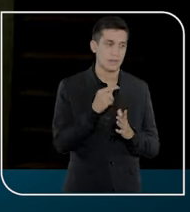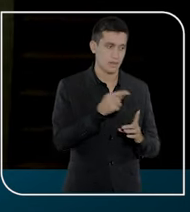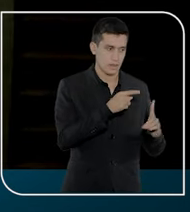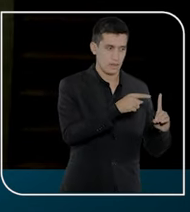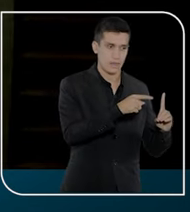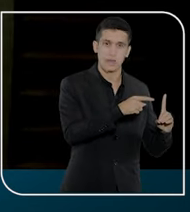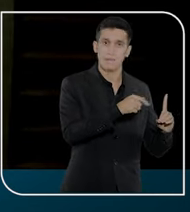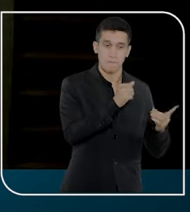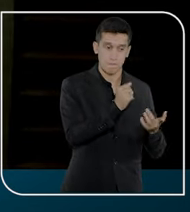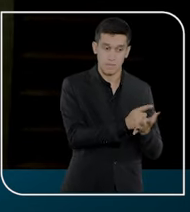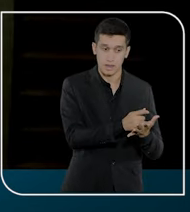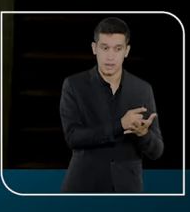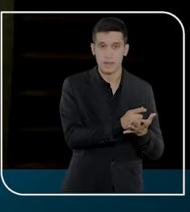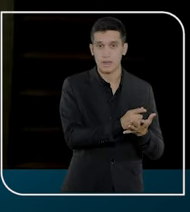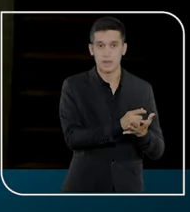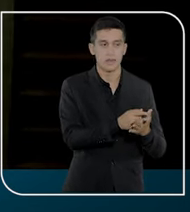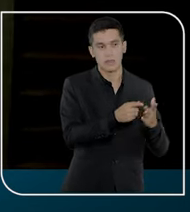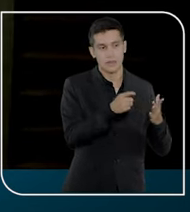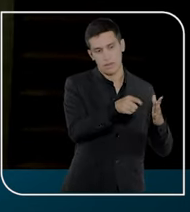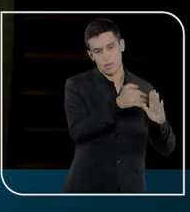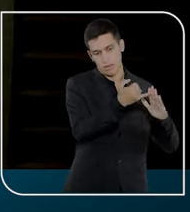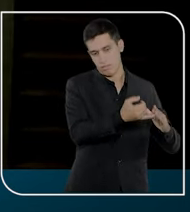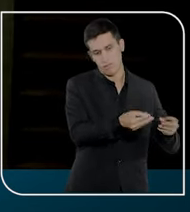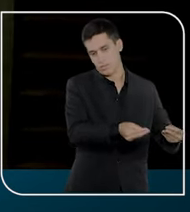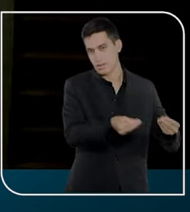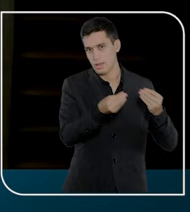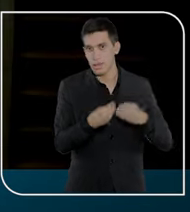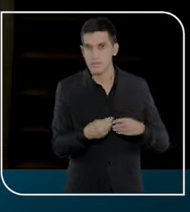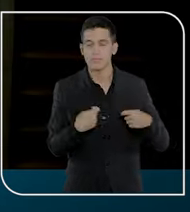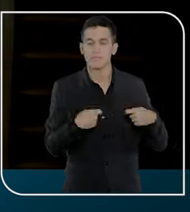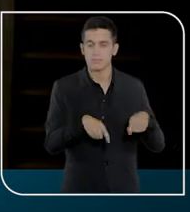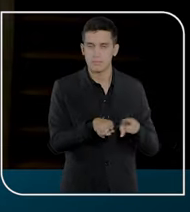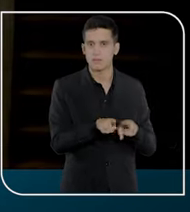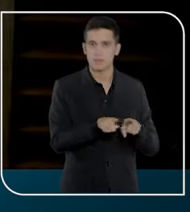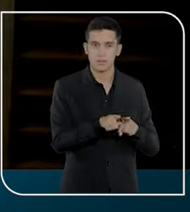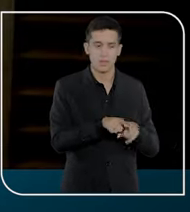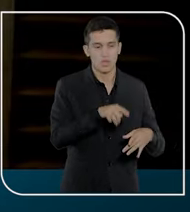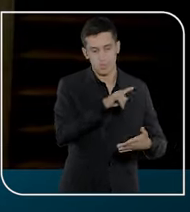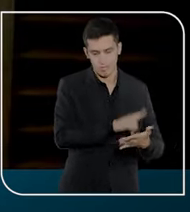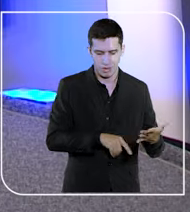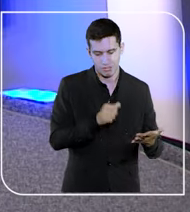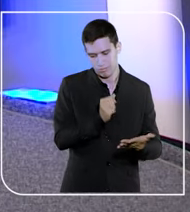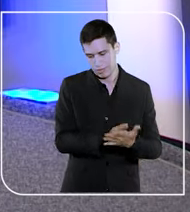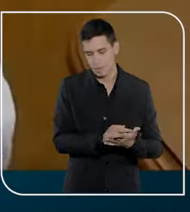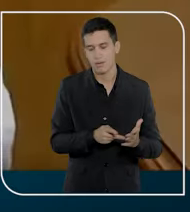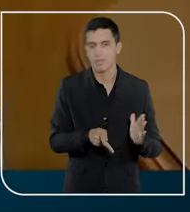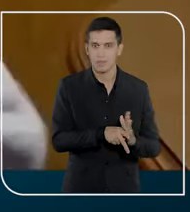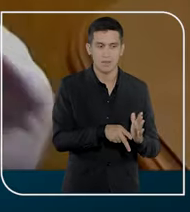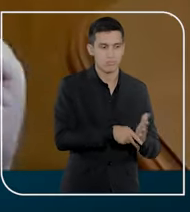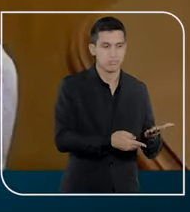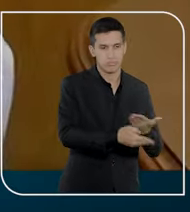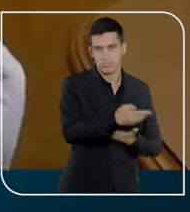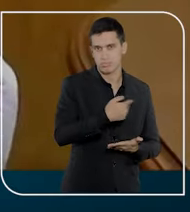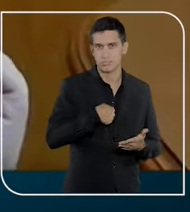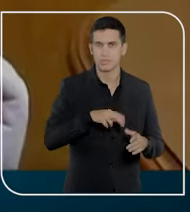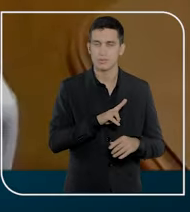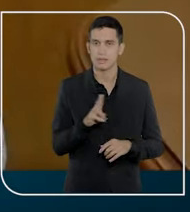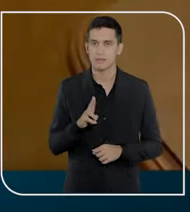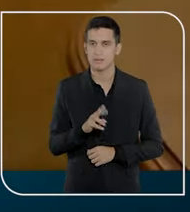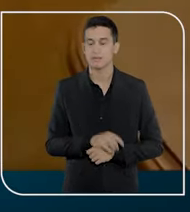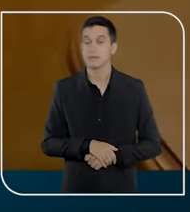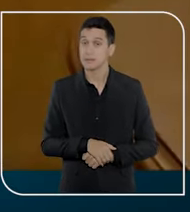também pagar essa transferência e o registro para registrar o bem no cartório de registro de imóveis. Só para